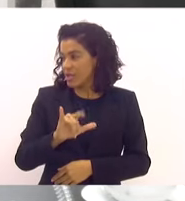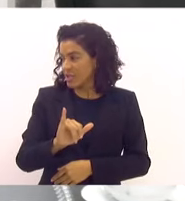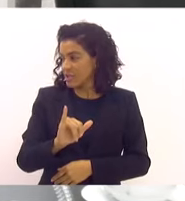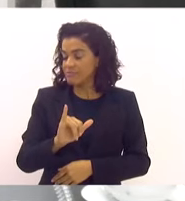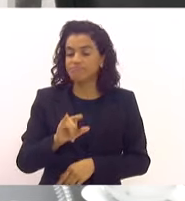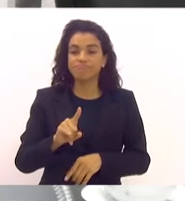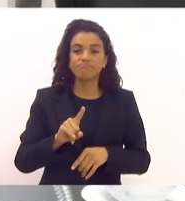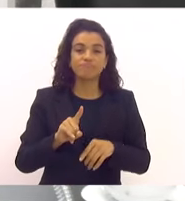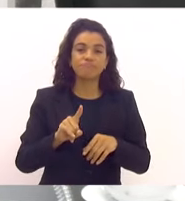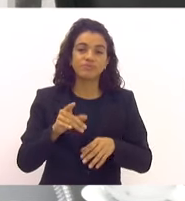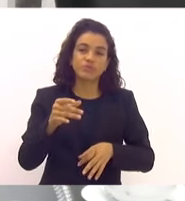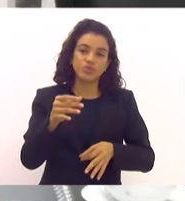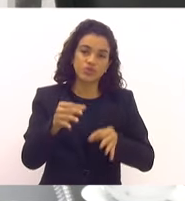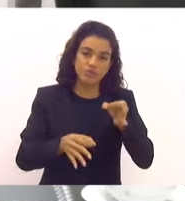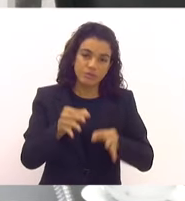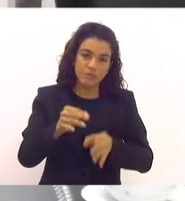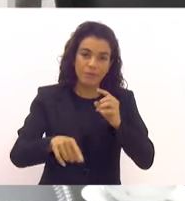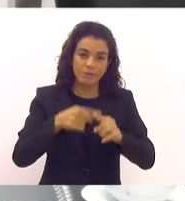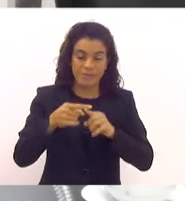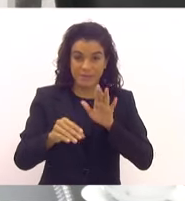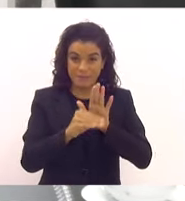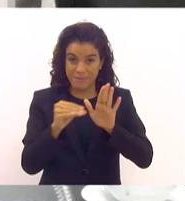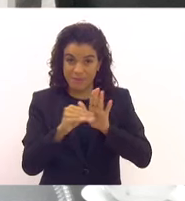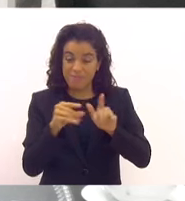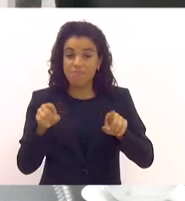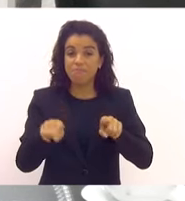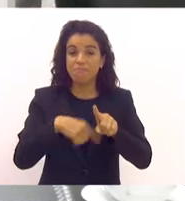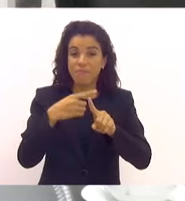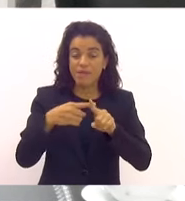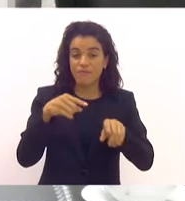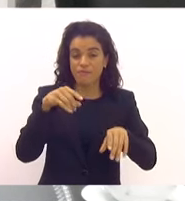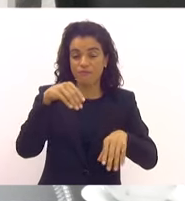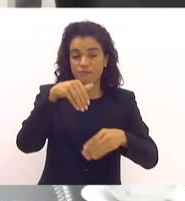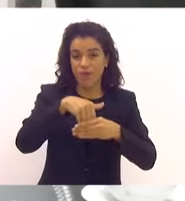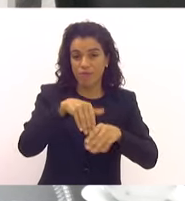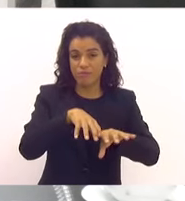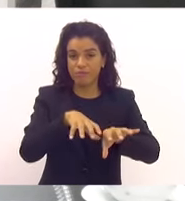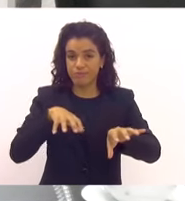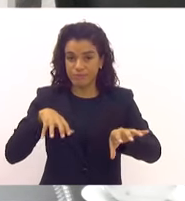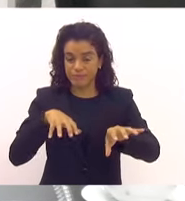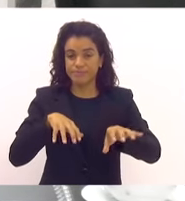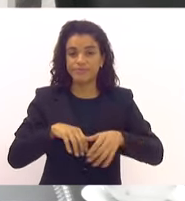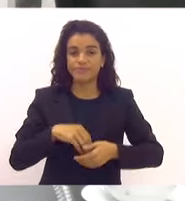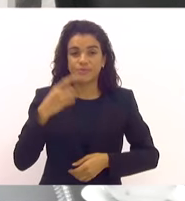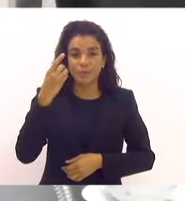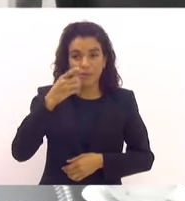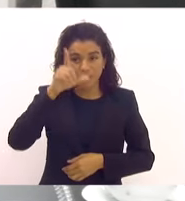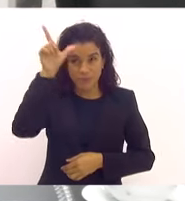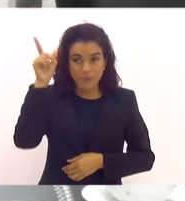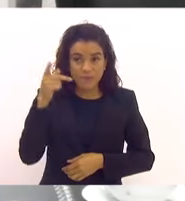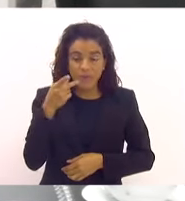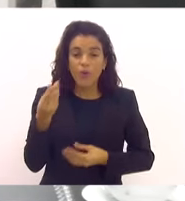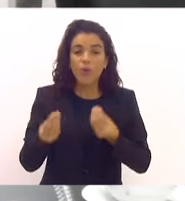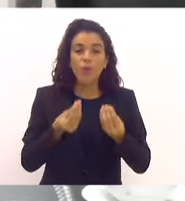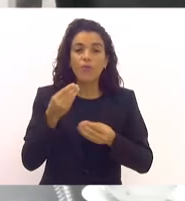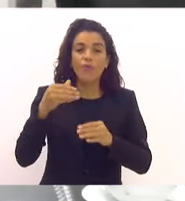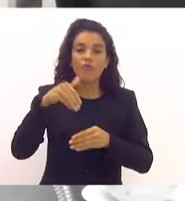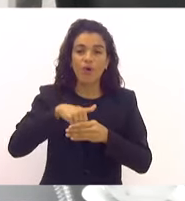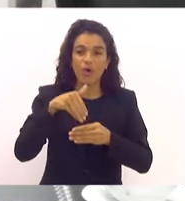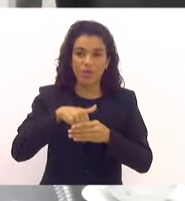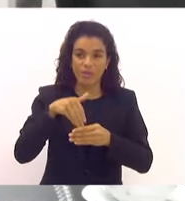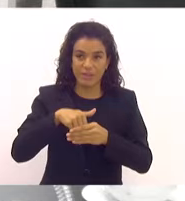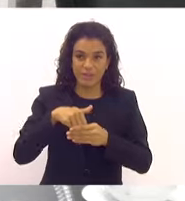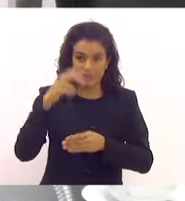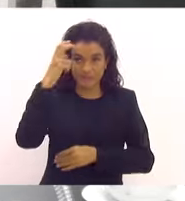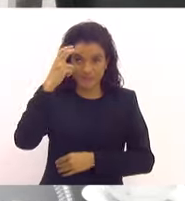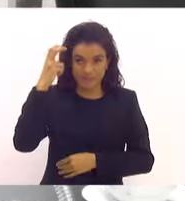juridicidade com emendas, e o voto divergente do deputado Luiz Paulo. Como vota a deputada Verônica?